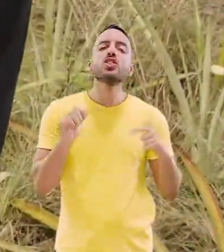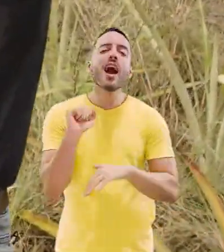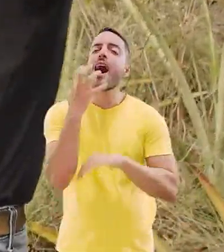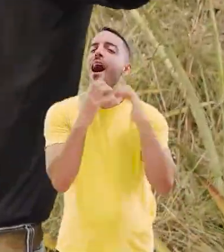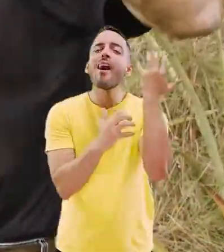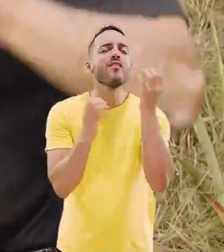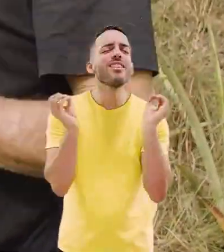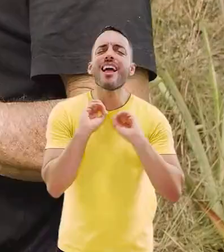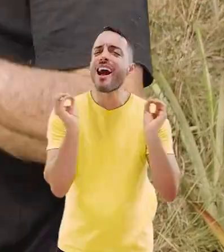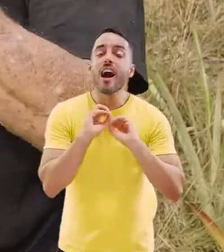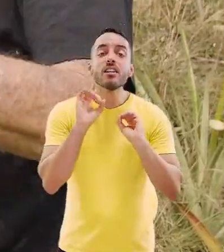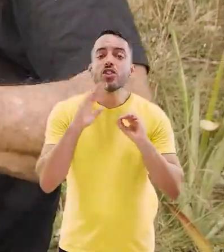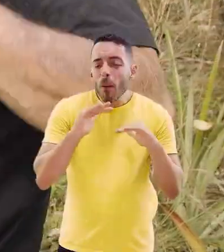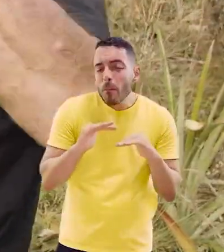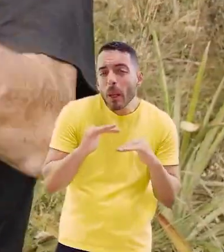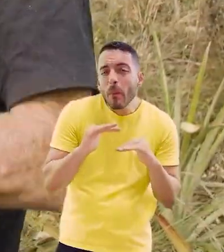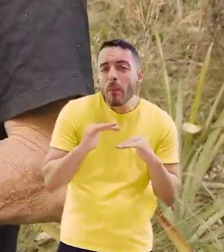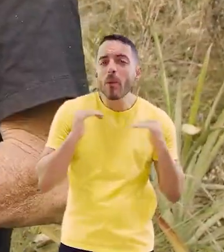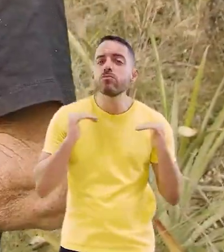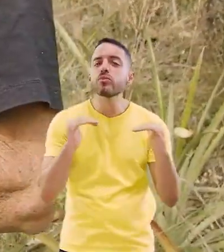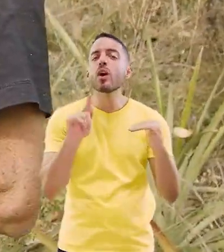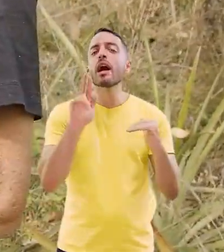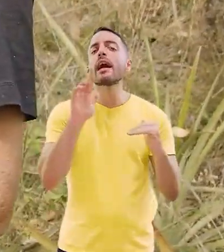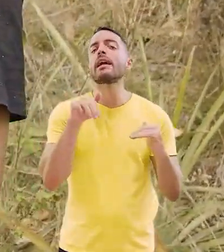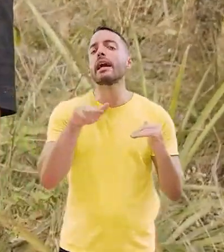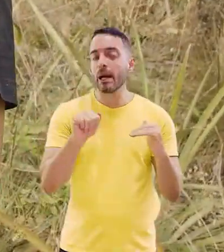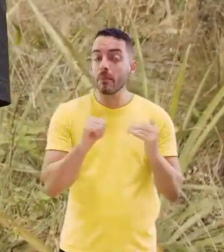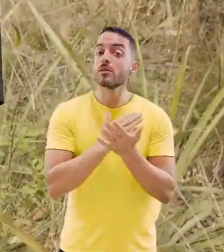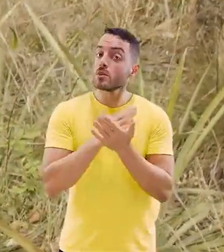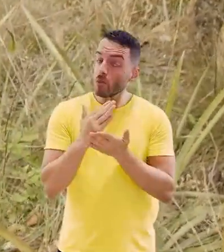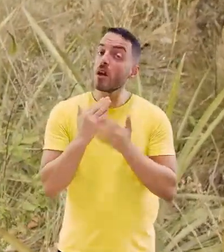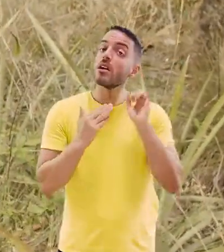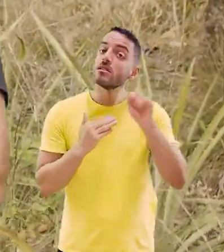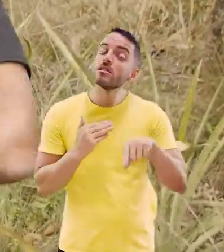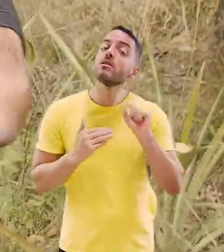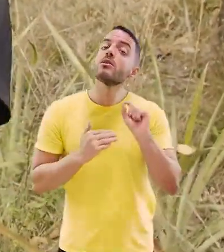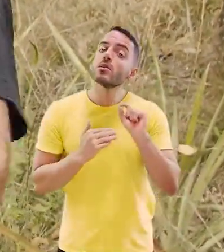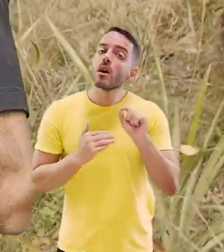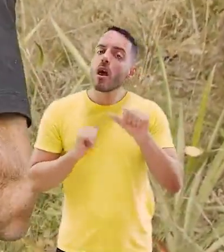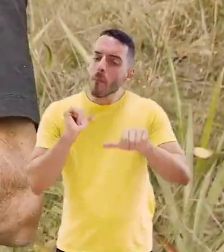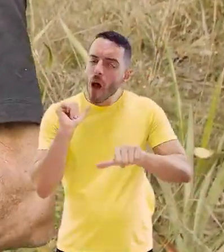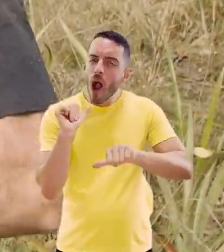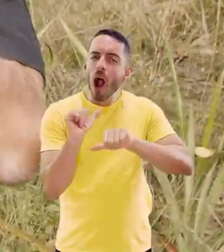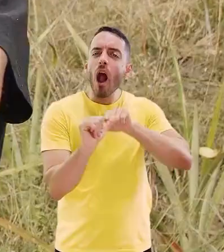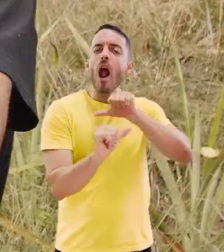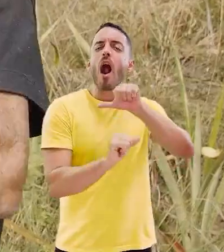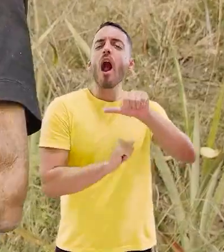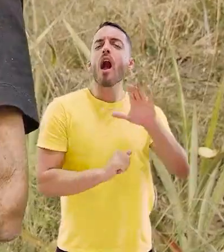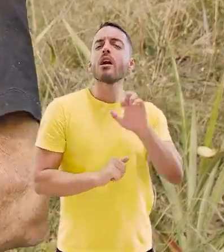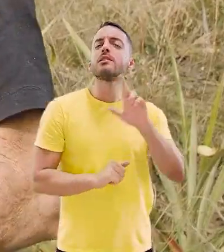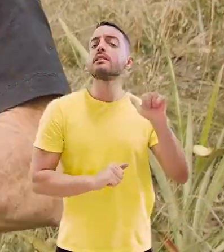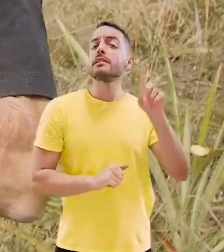tudo graminha desse tamanho. Nós compramos e começamos a fazer um processo de regeneração do cerrado, deixar o